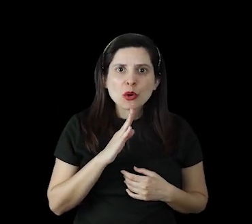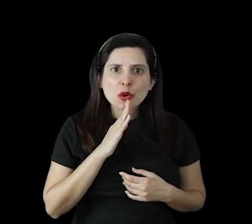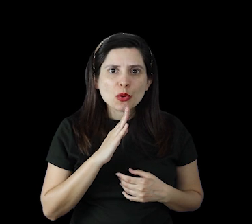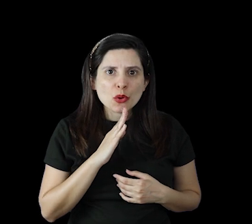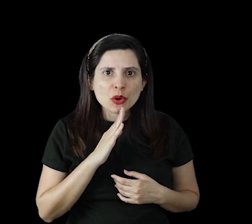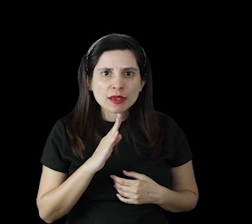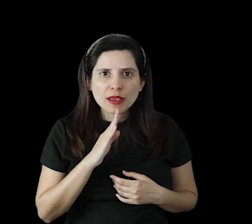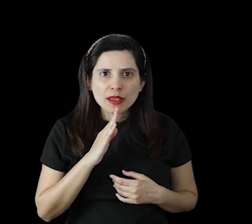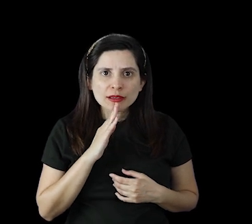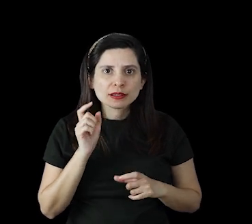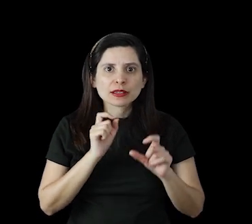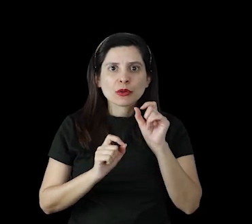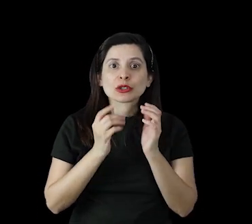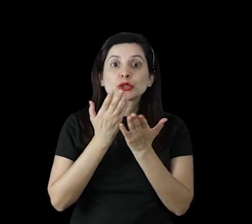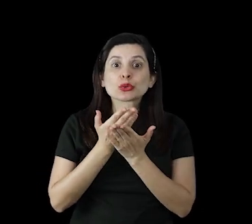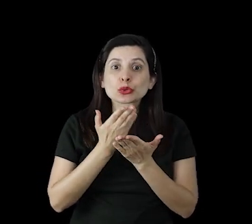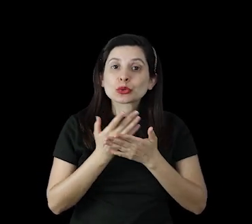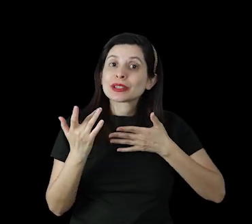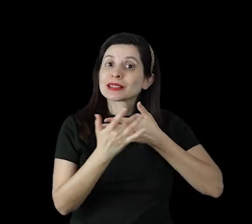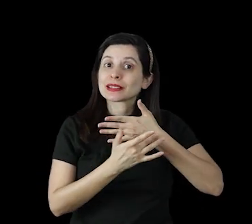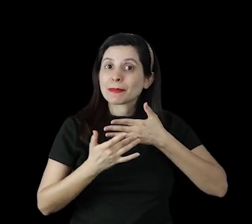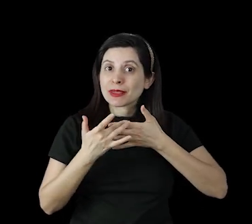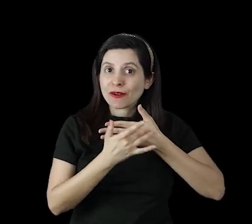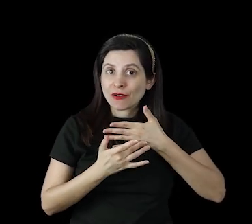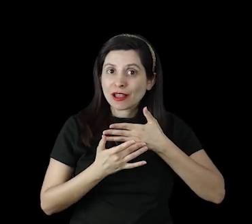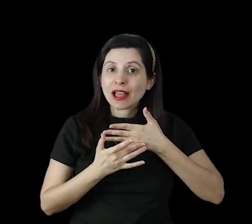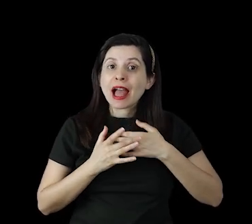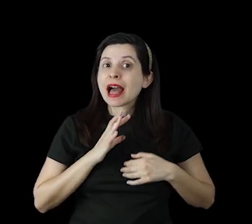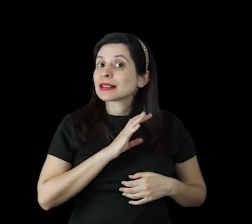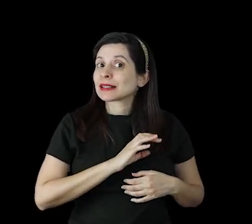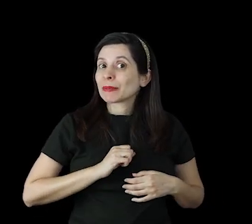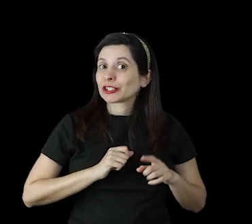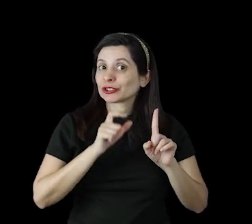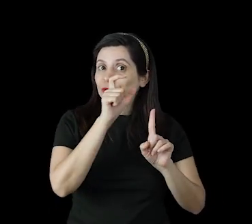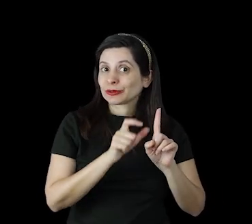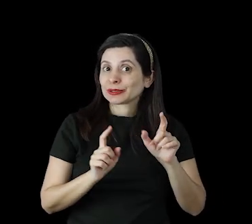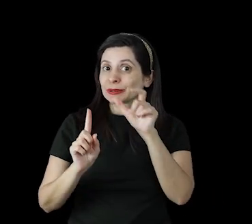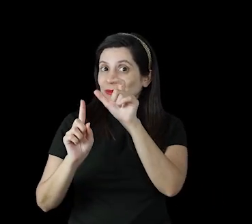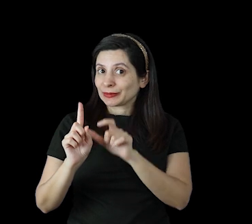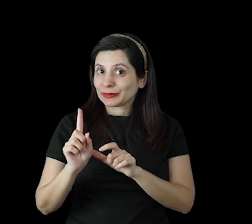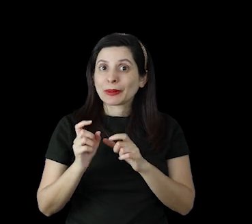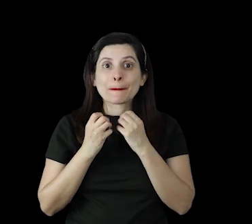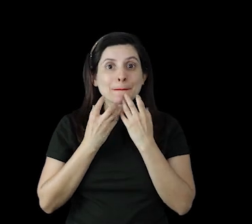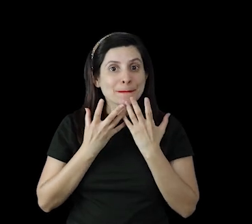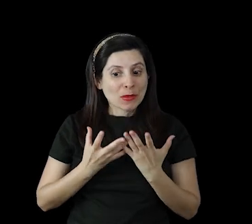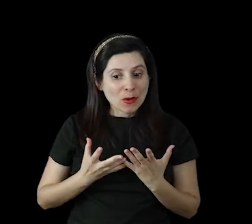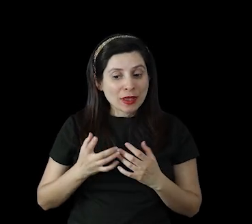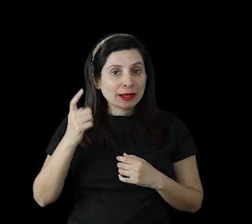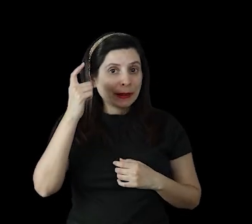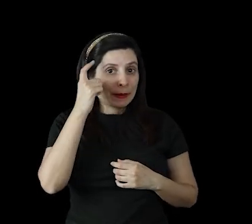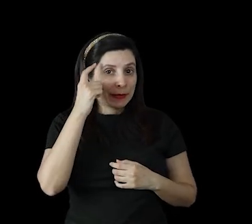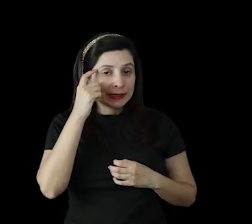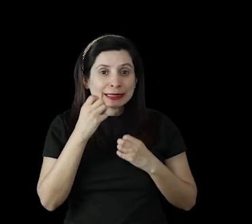conhecem, que ele estuda semiótica e se chama As Paixões nos Personagens. É muito bom, porque aí ele pensa